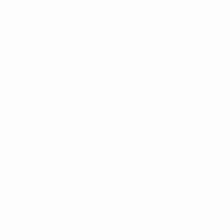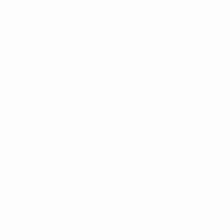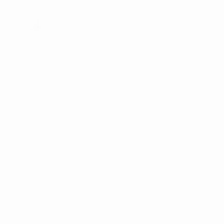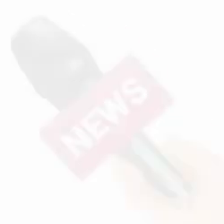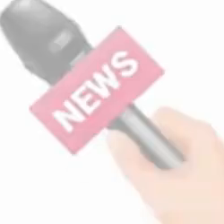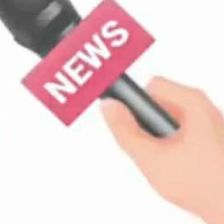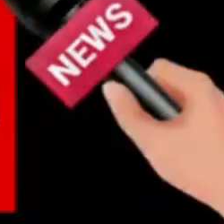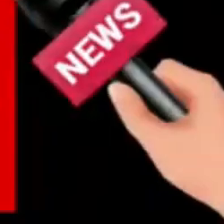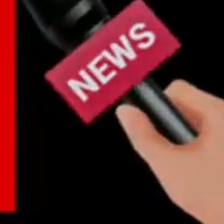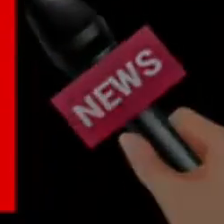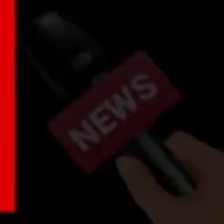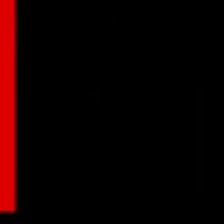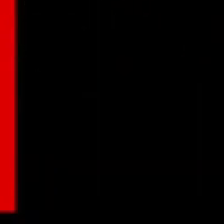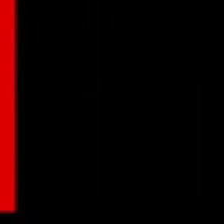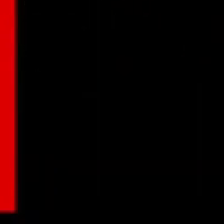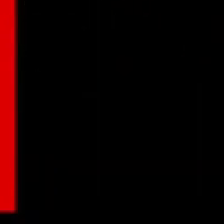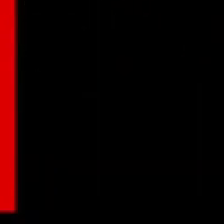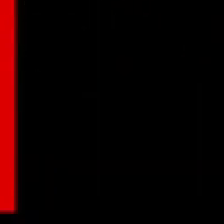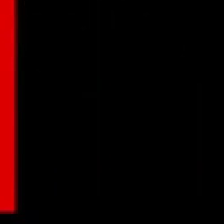repeat.